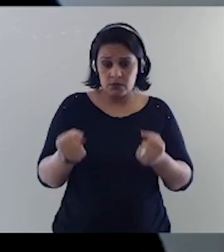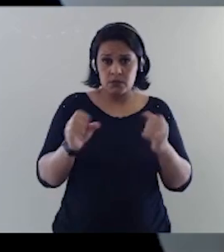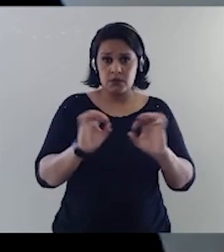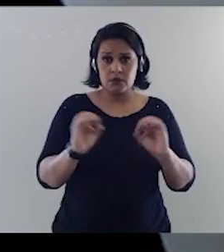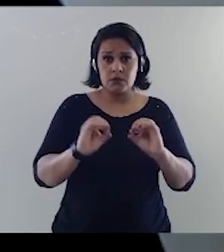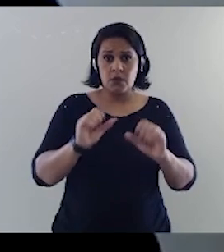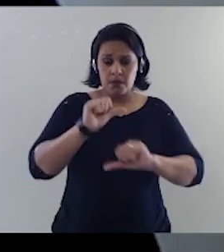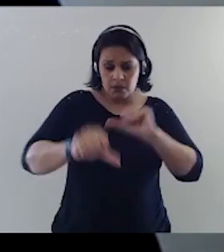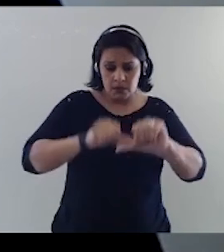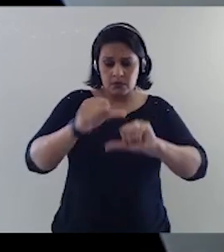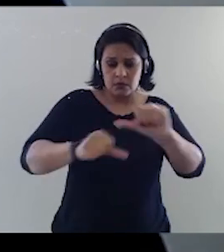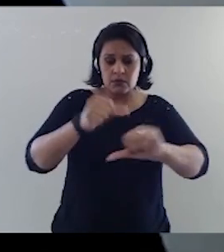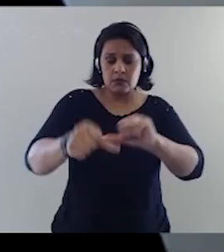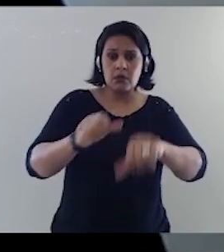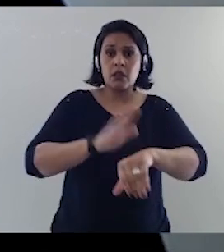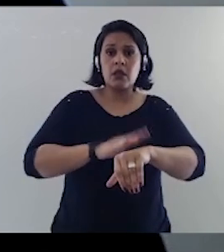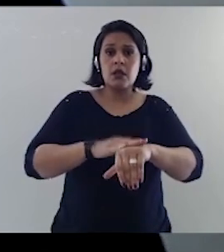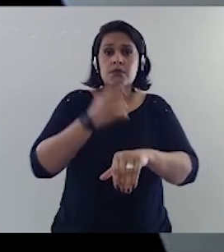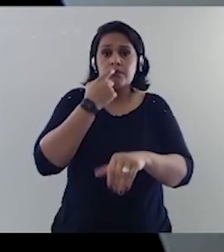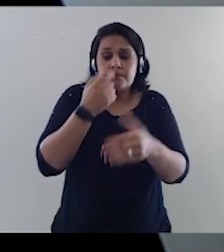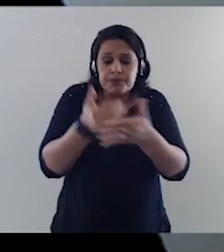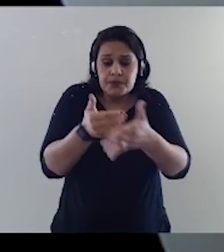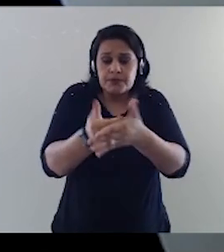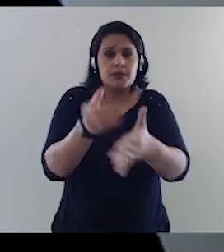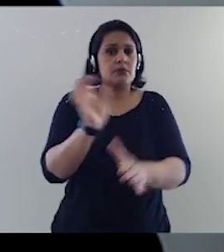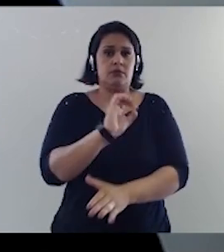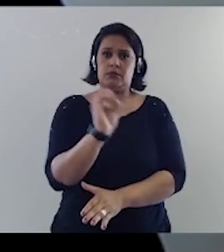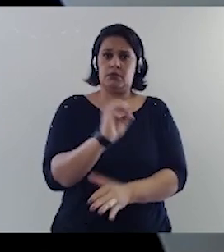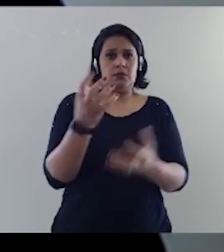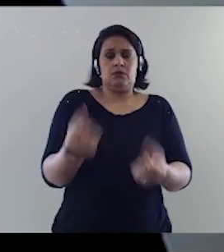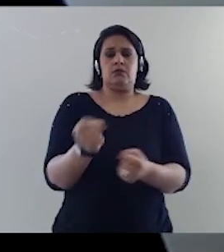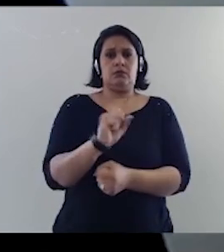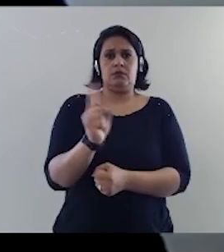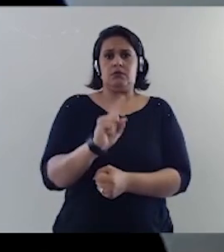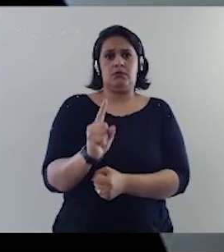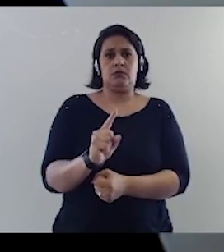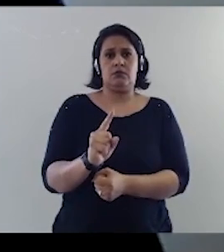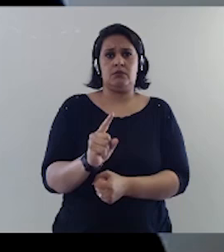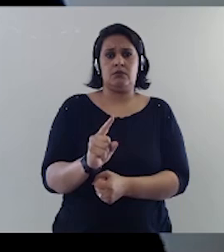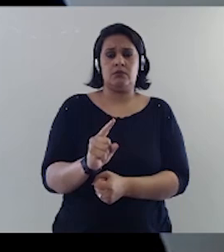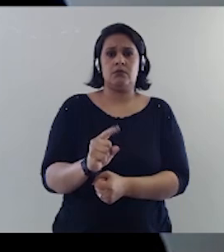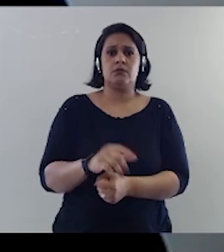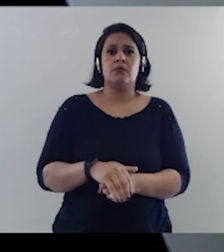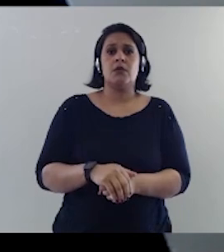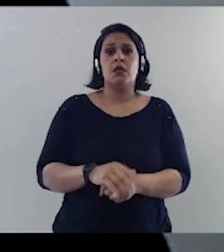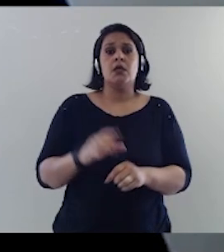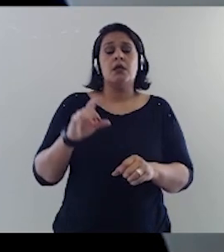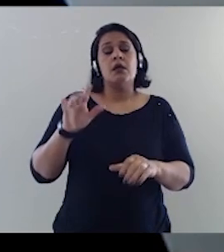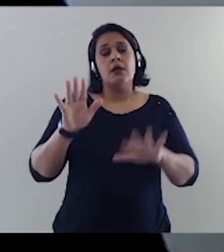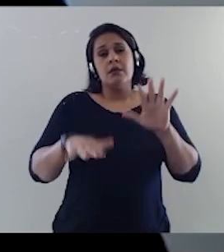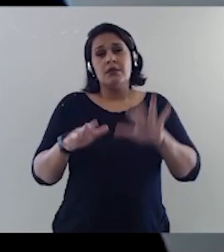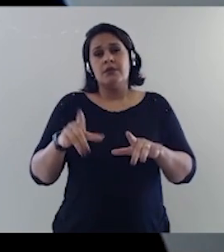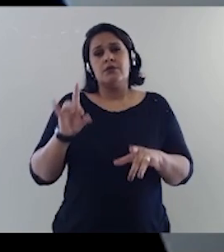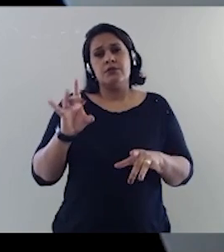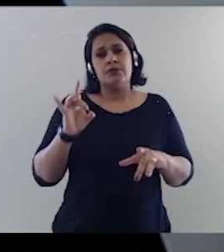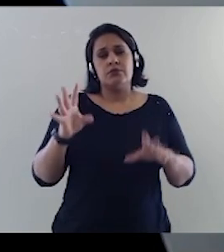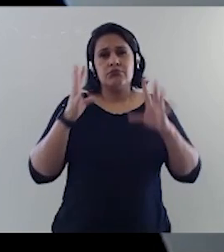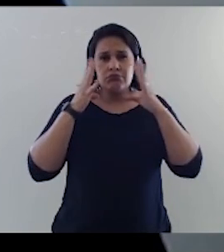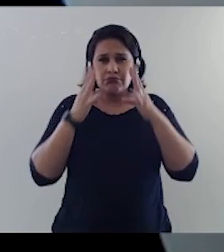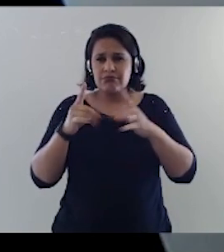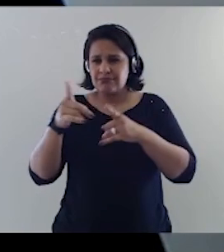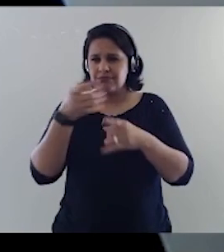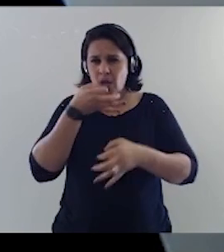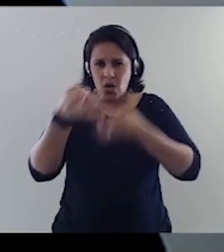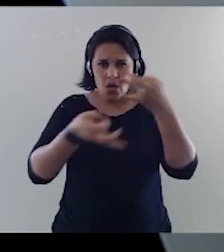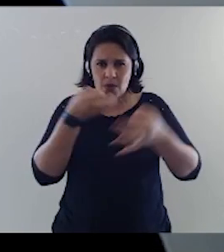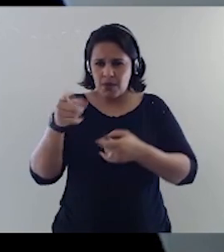em curtíssimos intervalos de tempo, ditadas exclusivamente pela contingência da opinião, sem que tenham surgido quaisquer